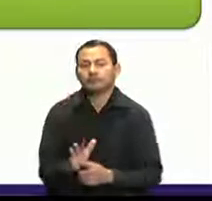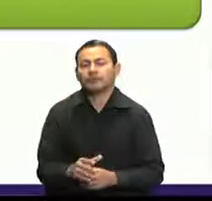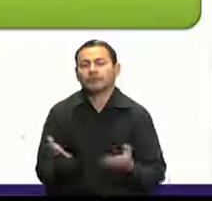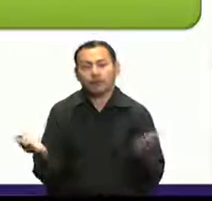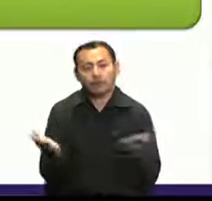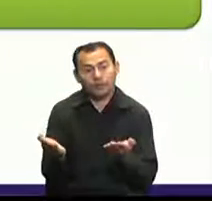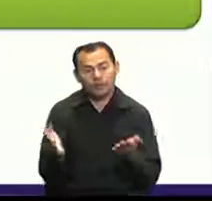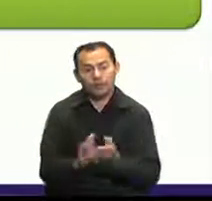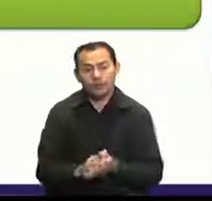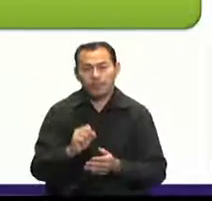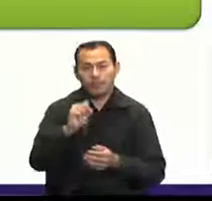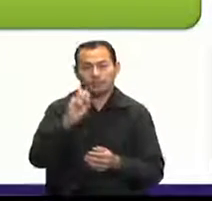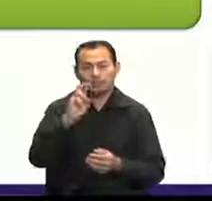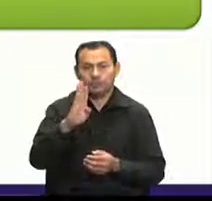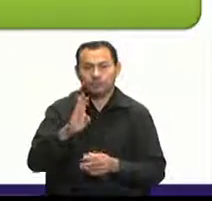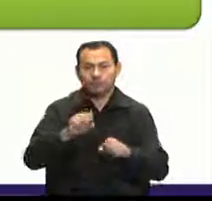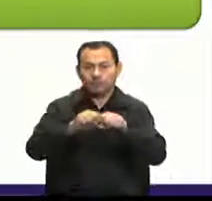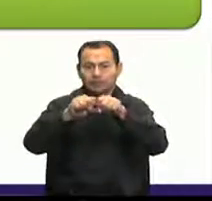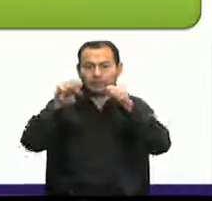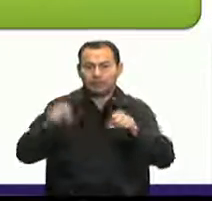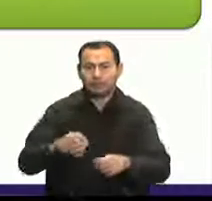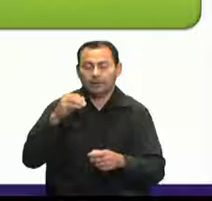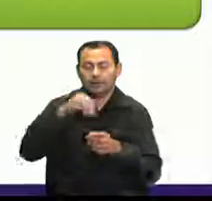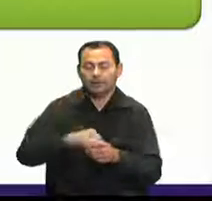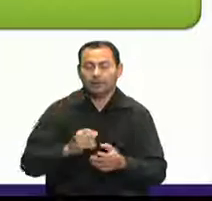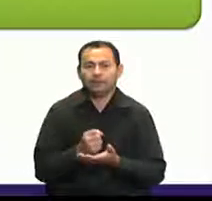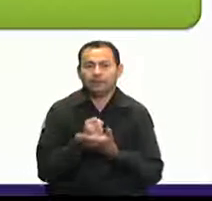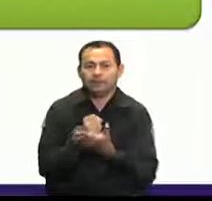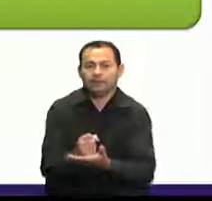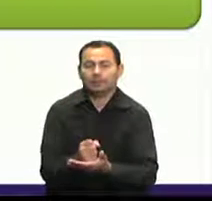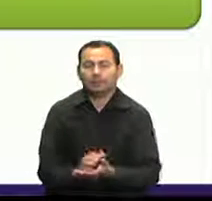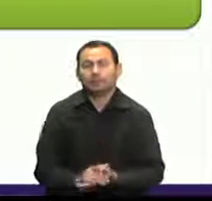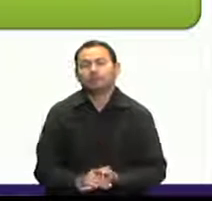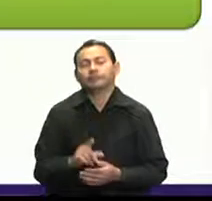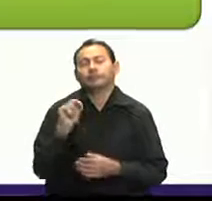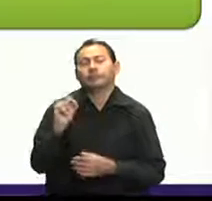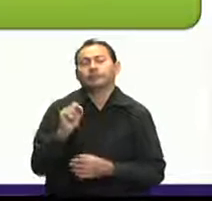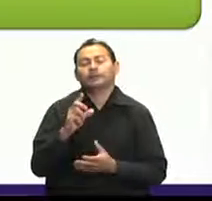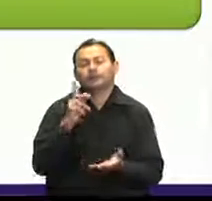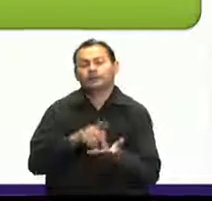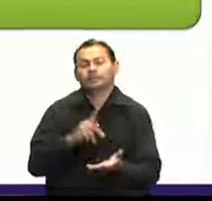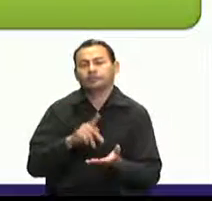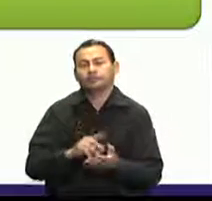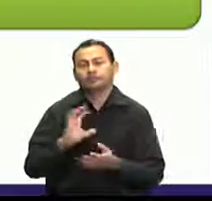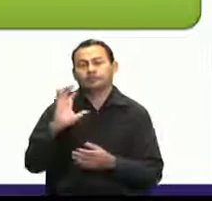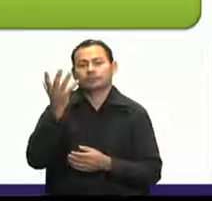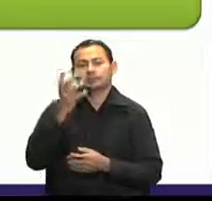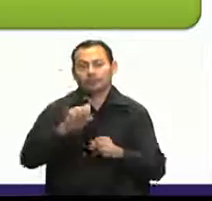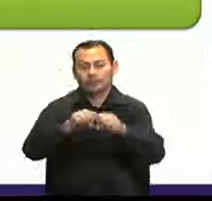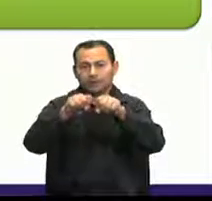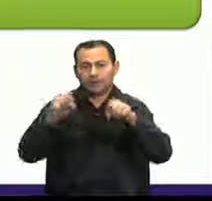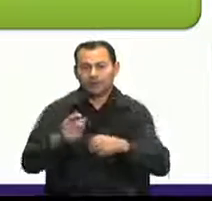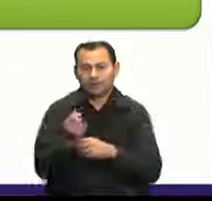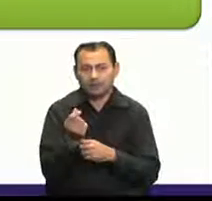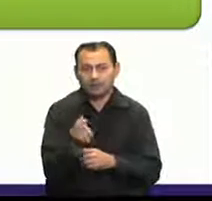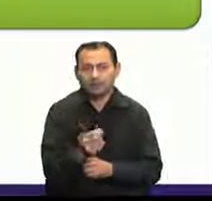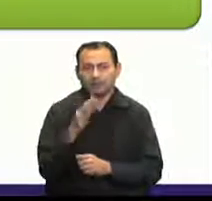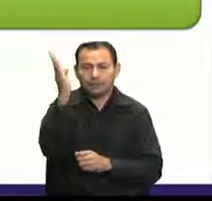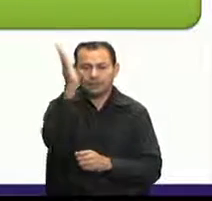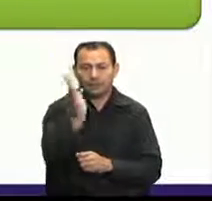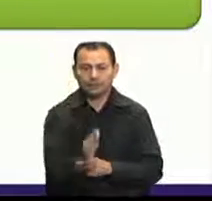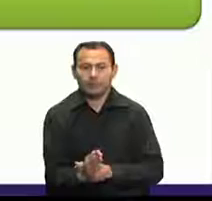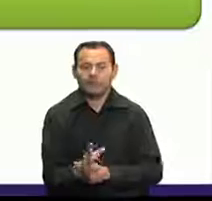agora o subsistema de intermediação são aquelas que de fato operam o sistema financeiro nacional